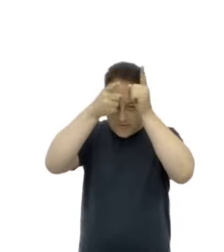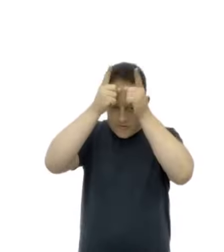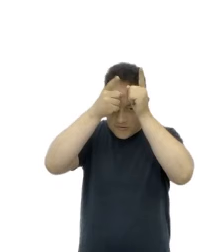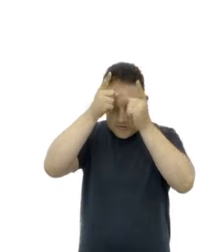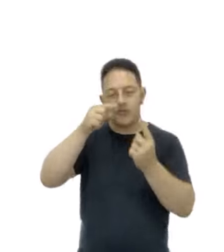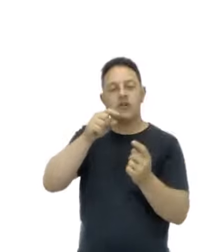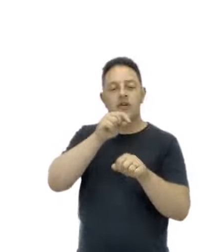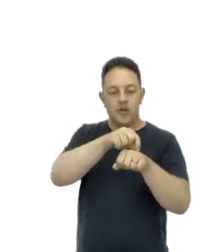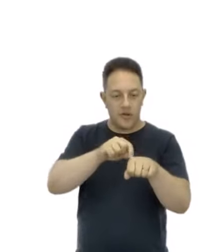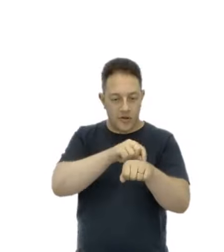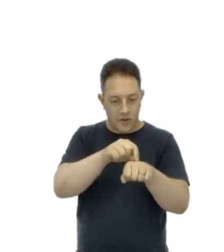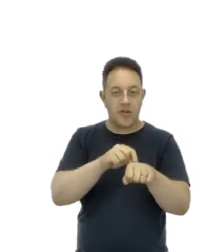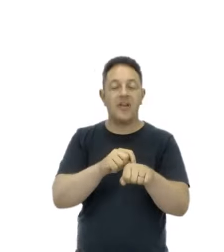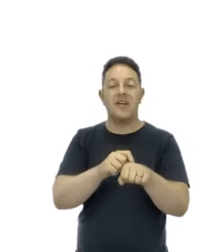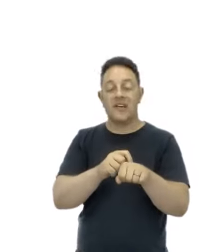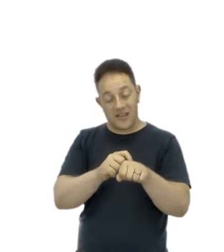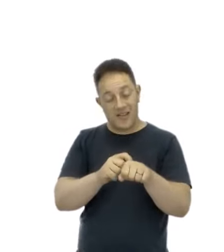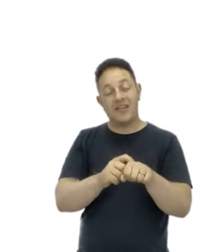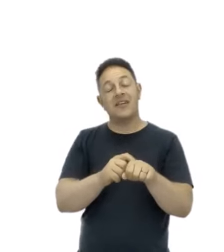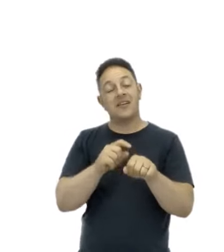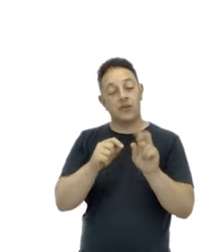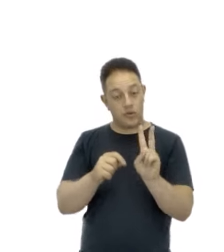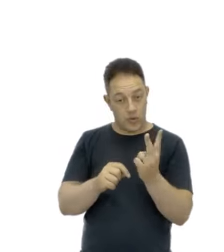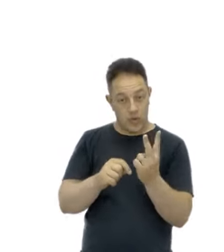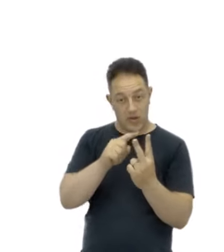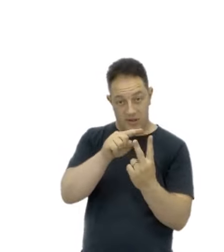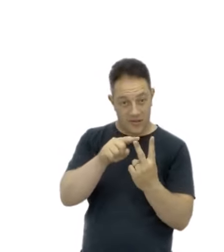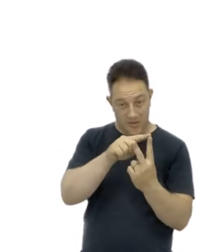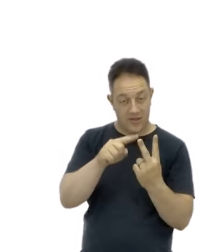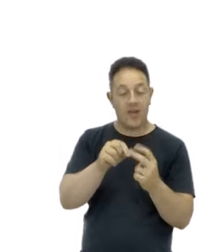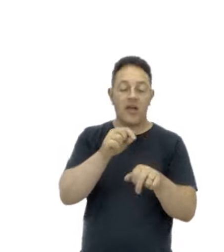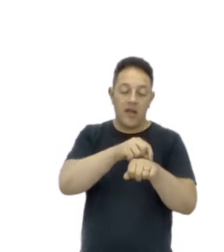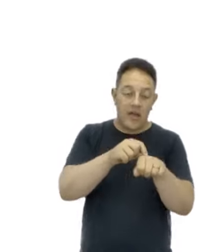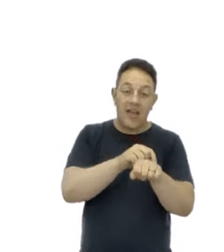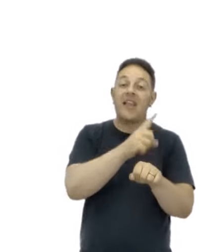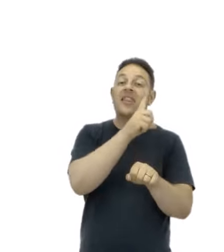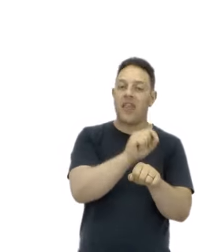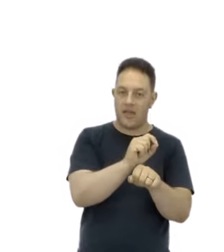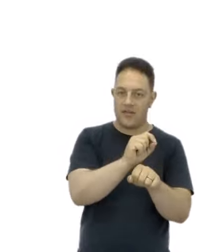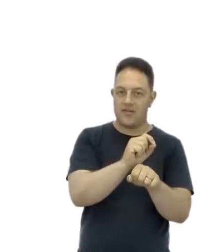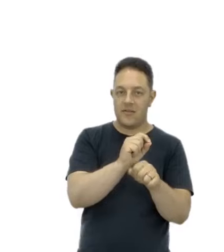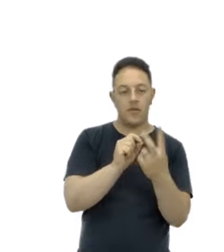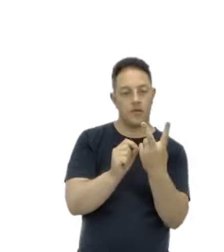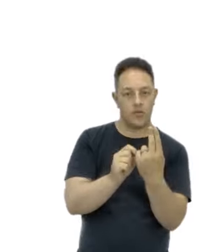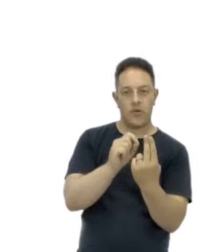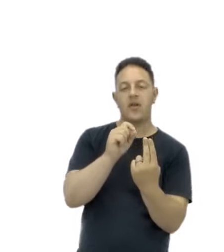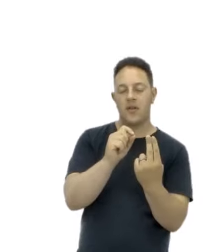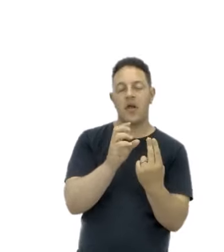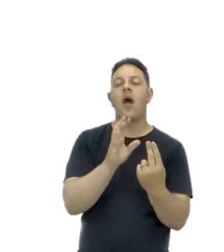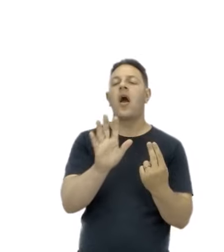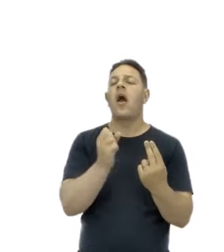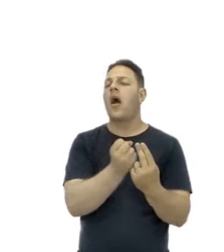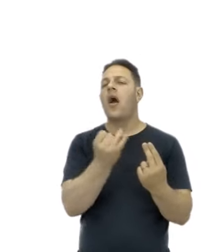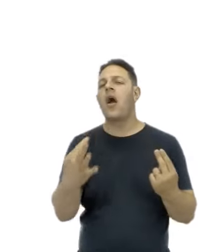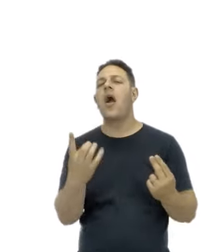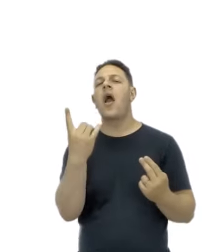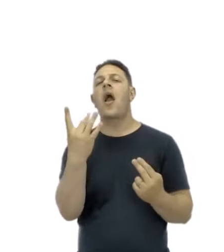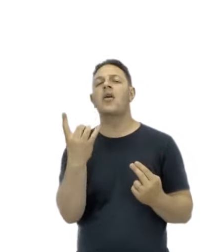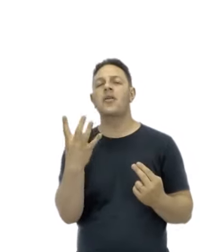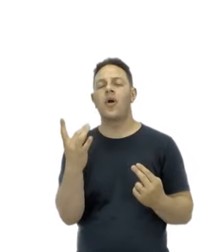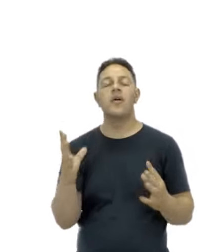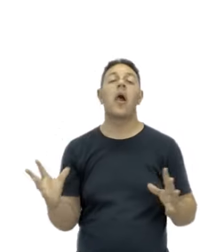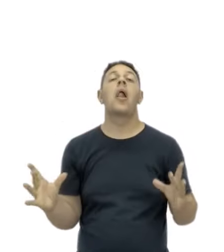que possuem 10 pintinhas. 14 joaninhas possuem quantas pintinhas? Né? Aí é que está